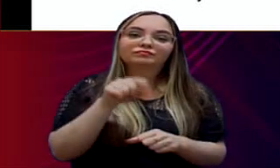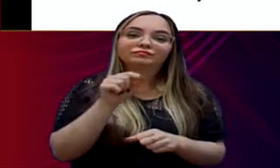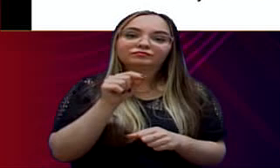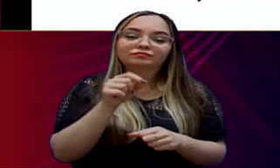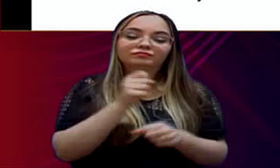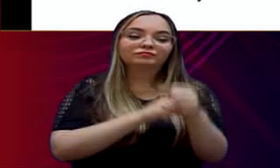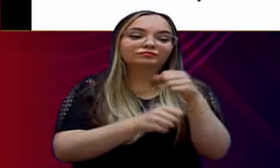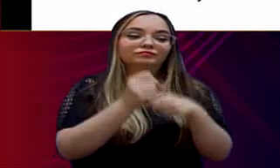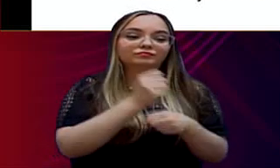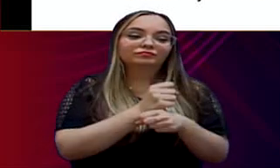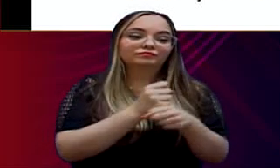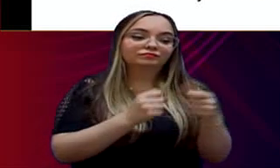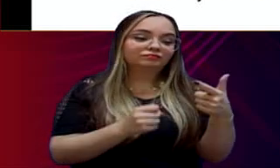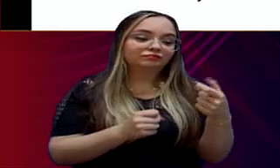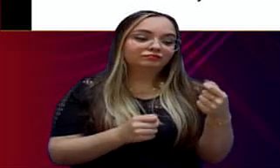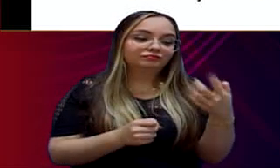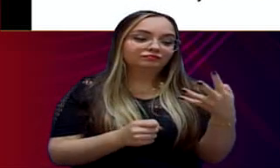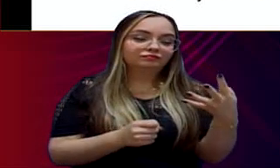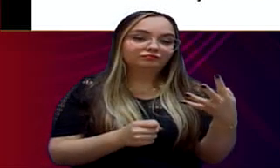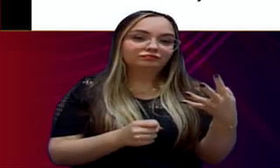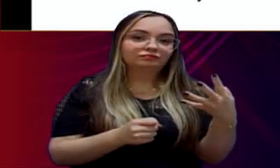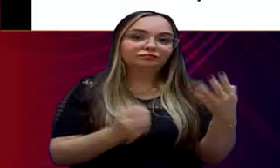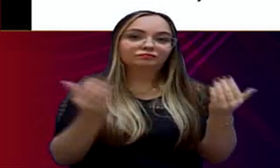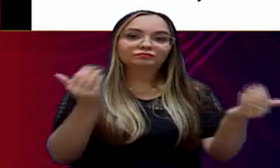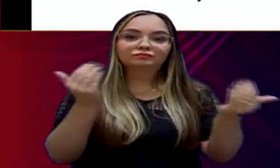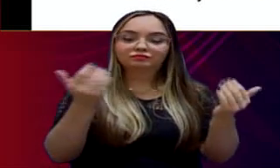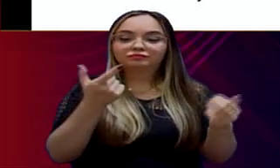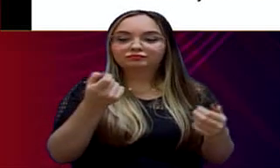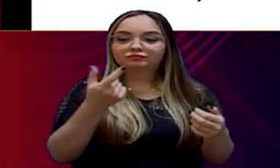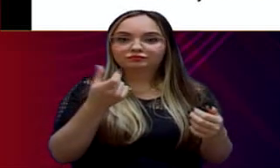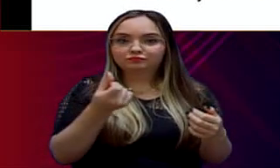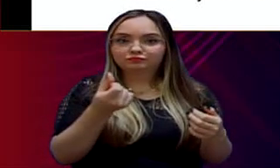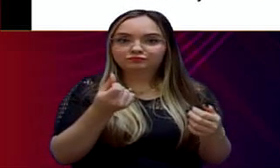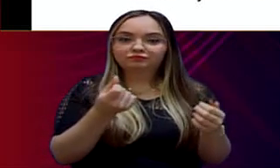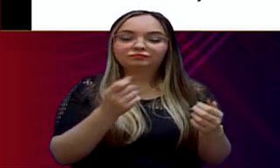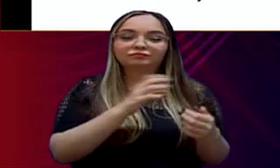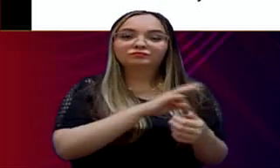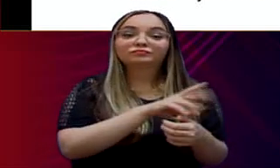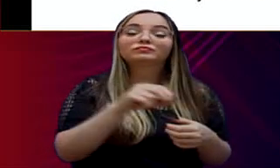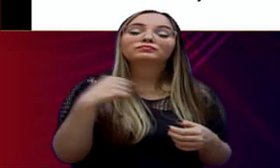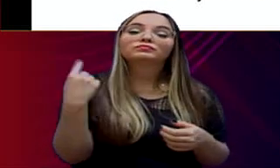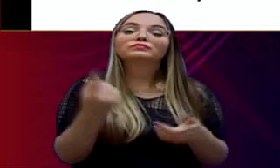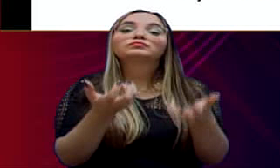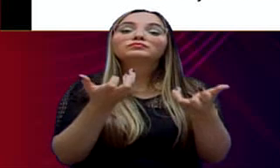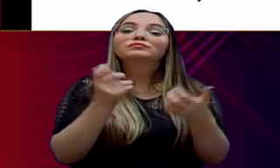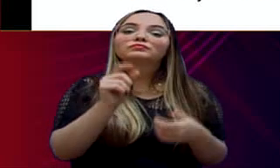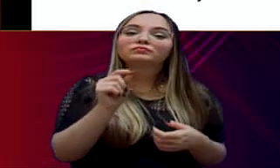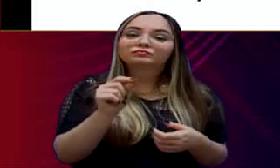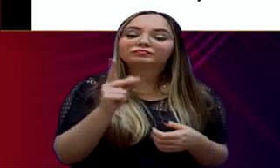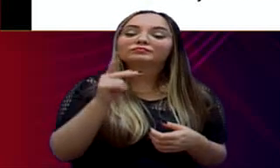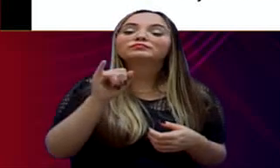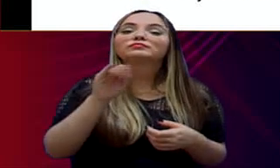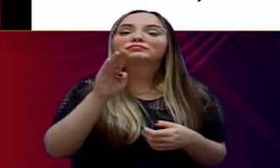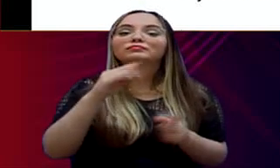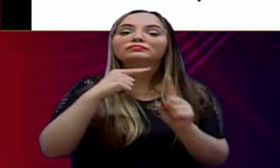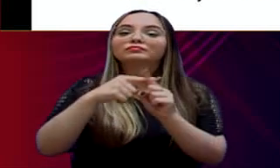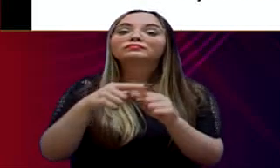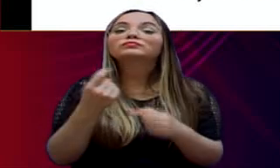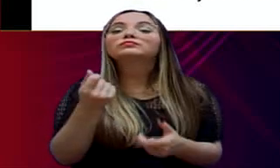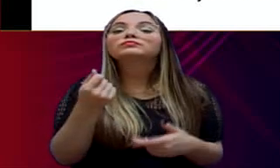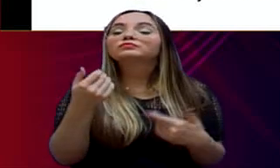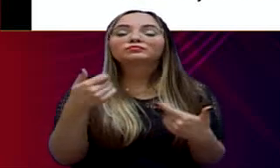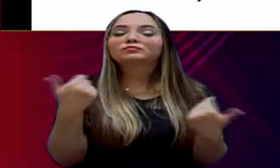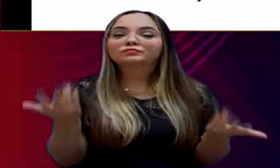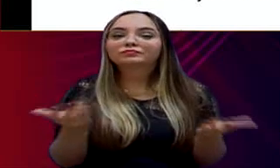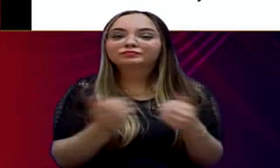dos anos de 2024 a 2026 foi utilizada como metodologia e o crescimento esperado do PIB estimado pelo boletim